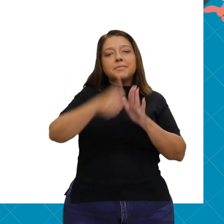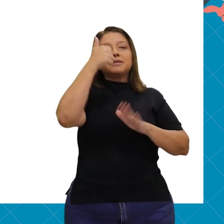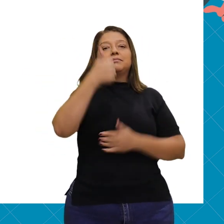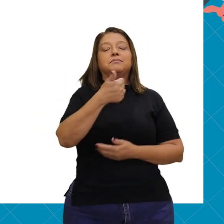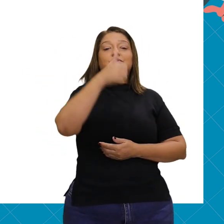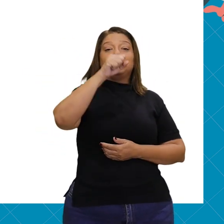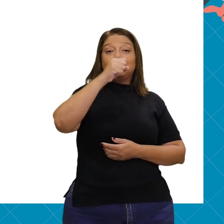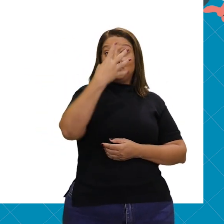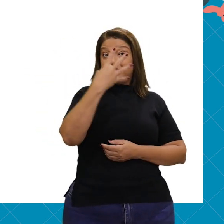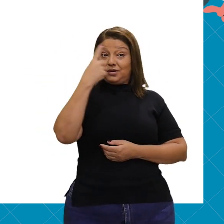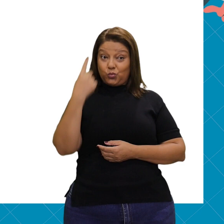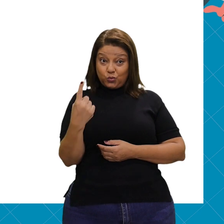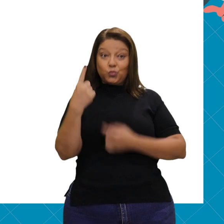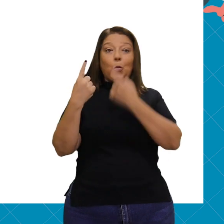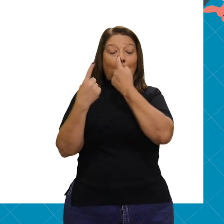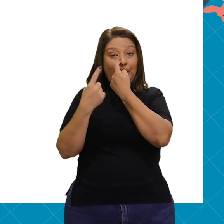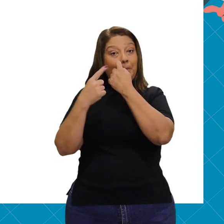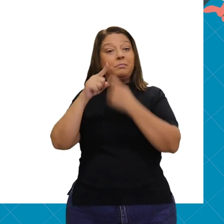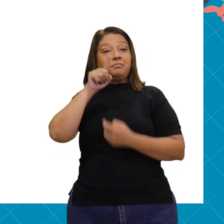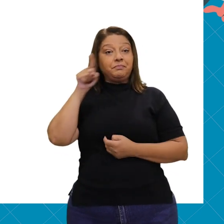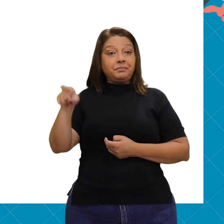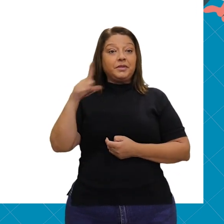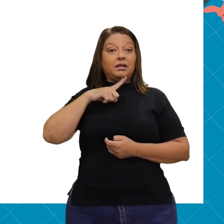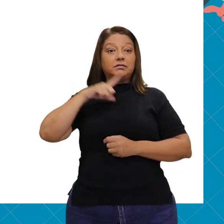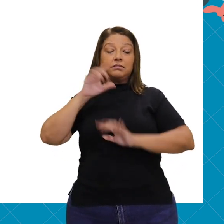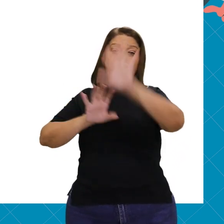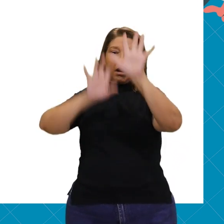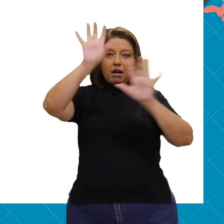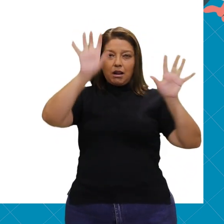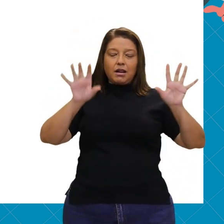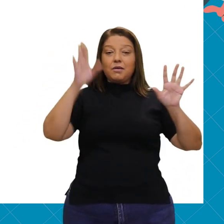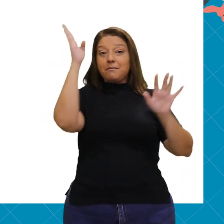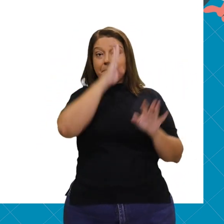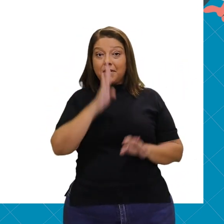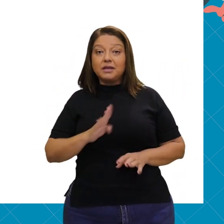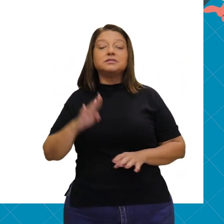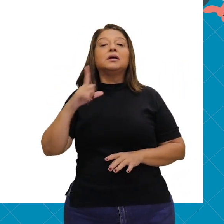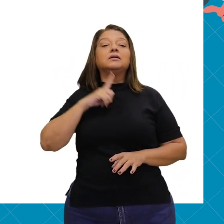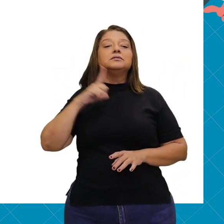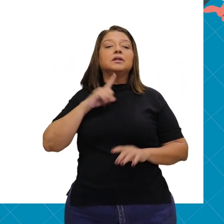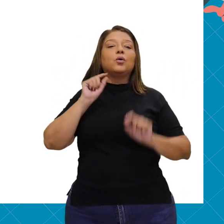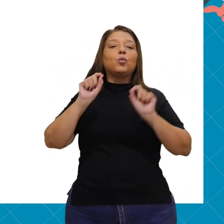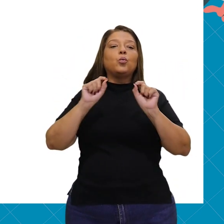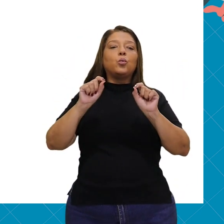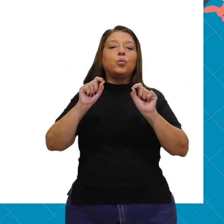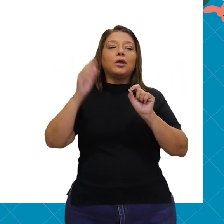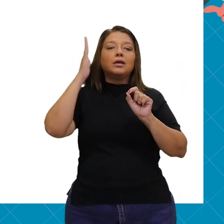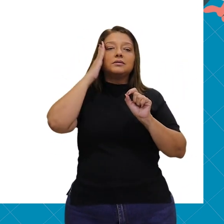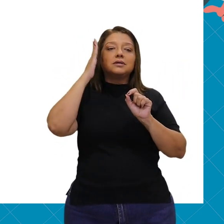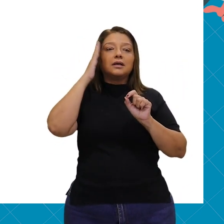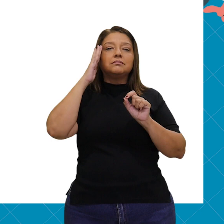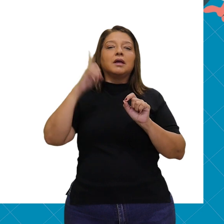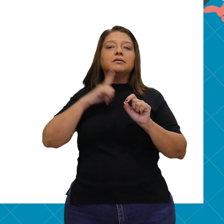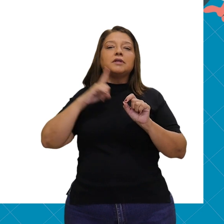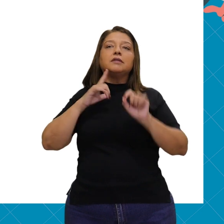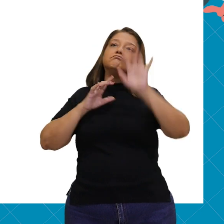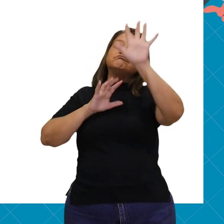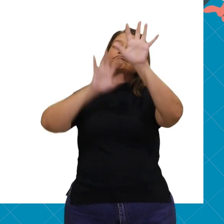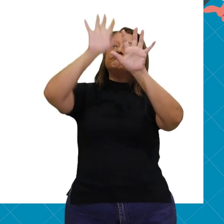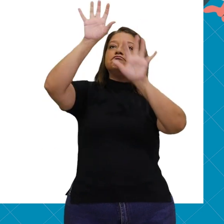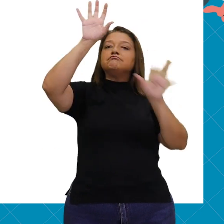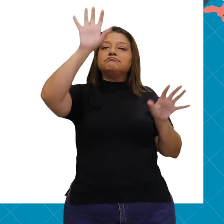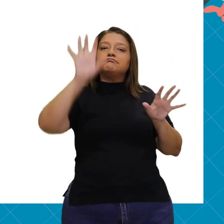em 1941. E essa regionalização do Brasil foi pautada em regiões naturais. Isso aqui é